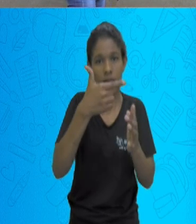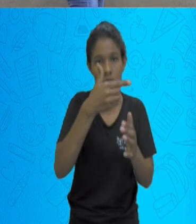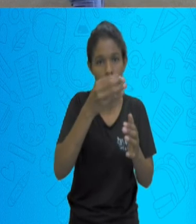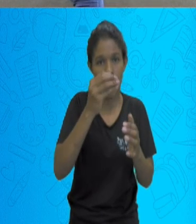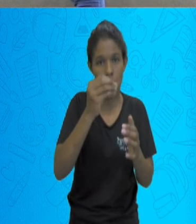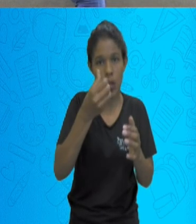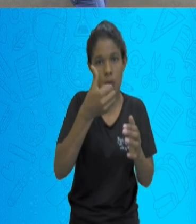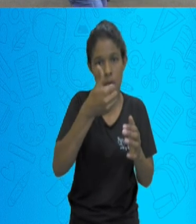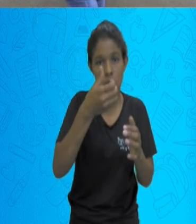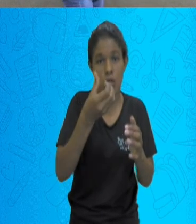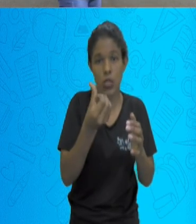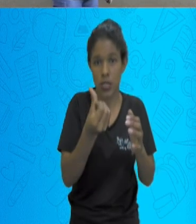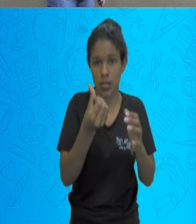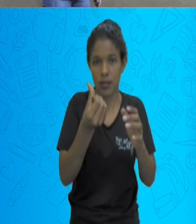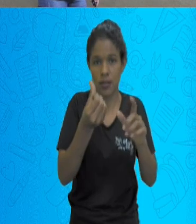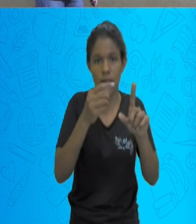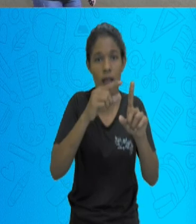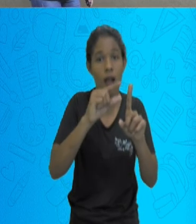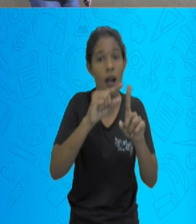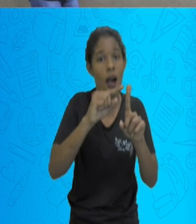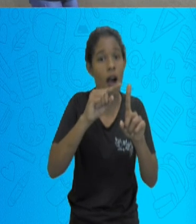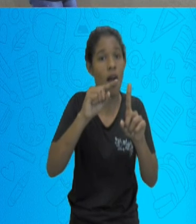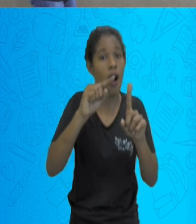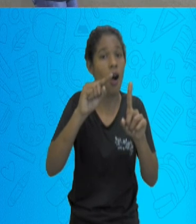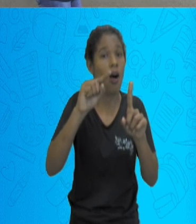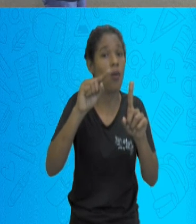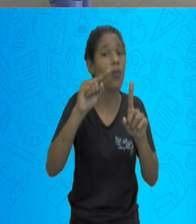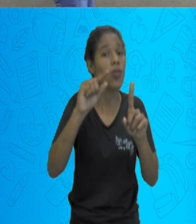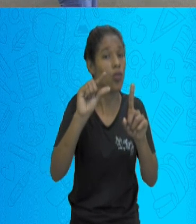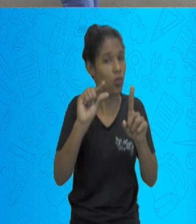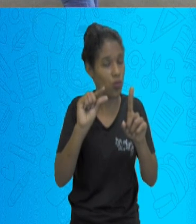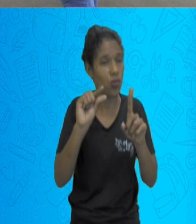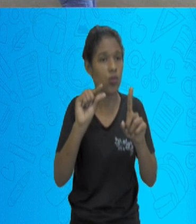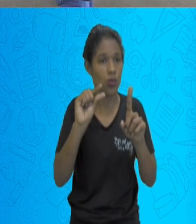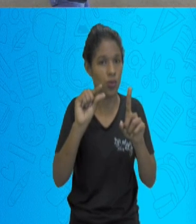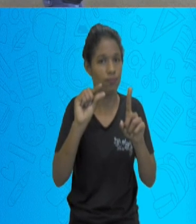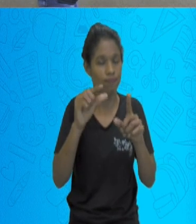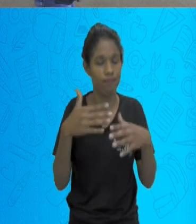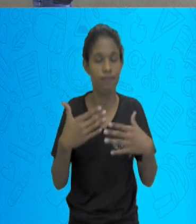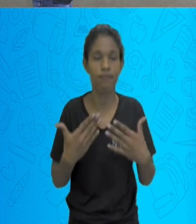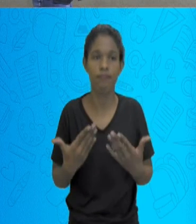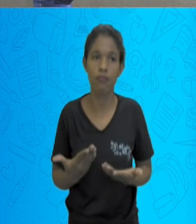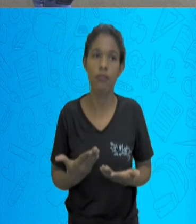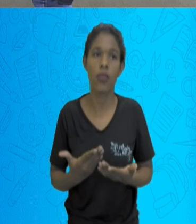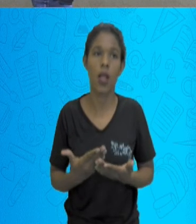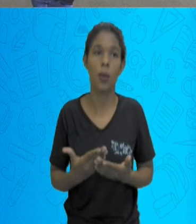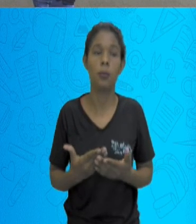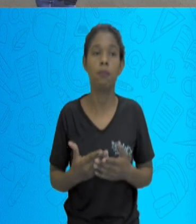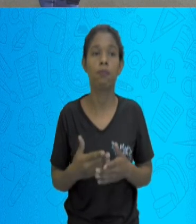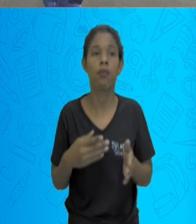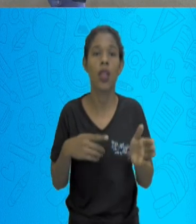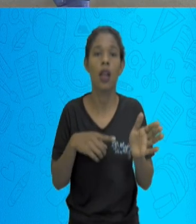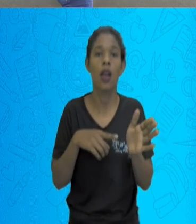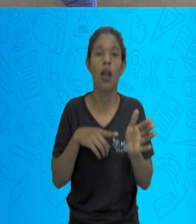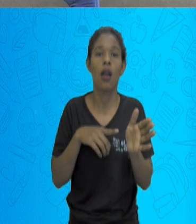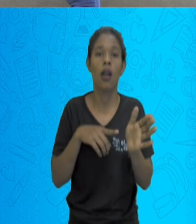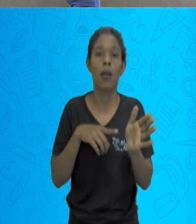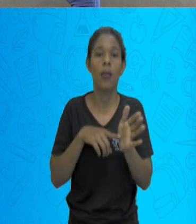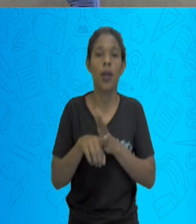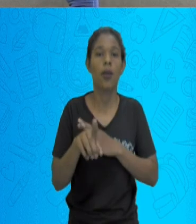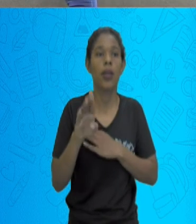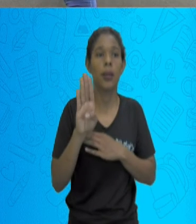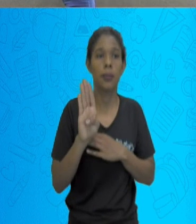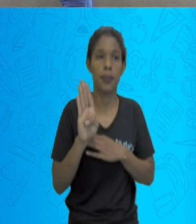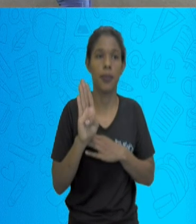período. Decresceu bastante depois, mas não em todo o período. No período apresentado,